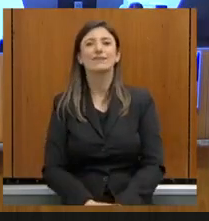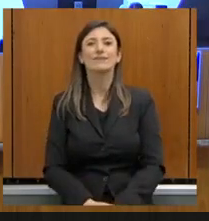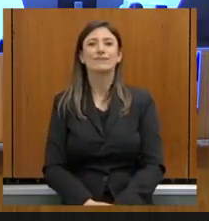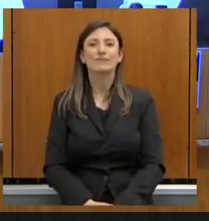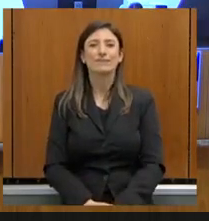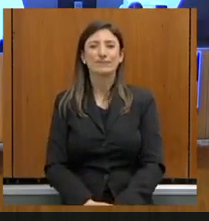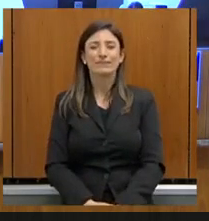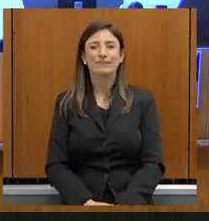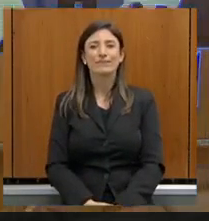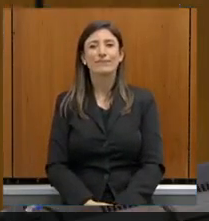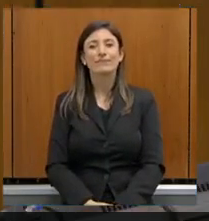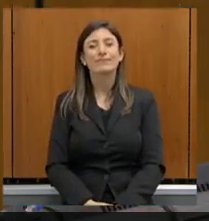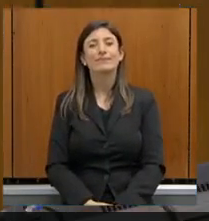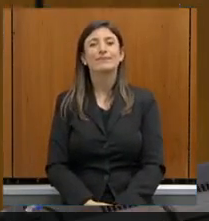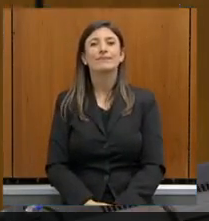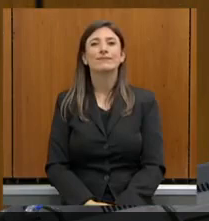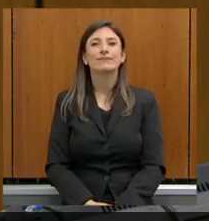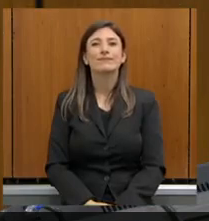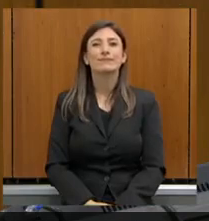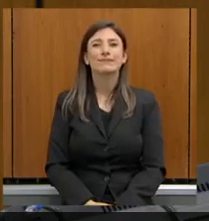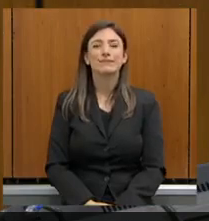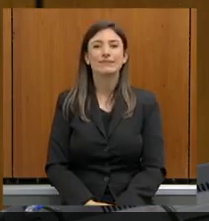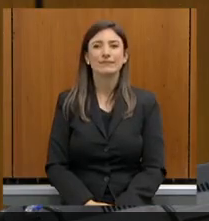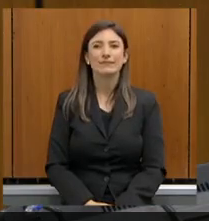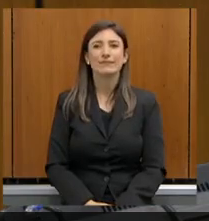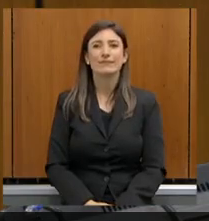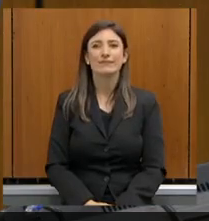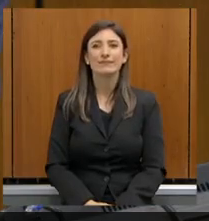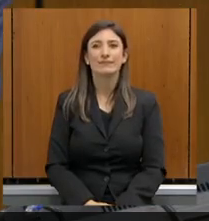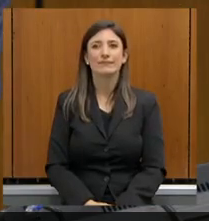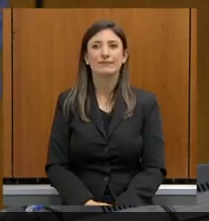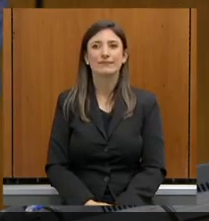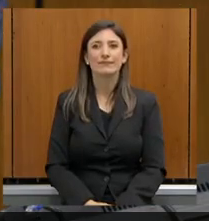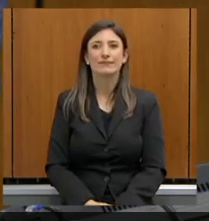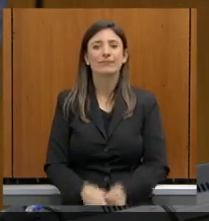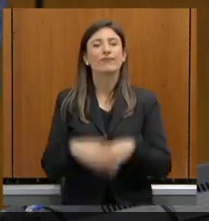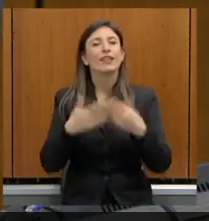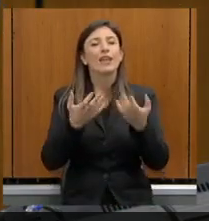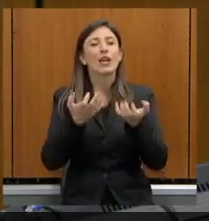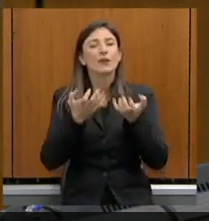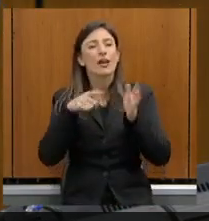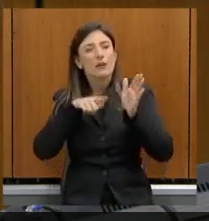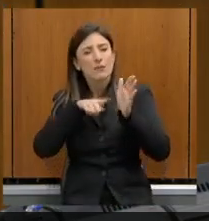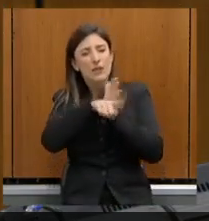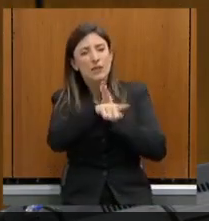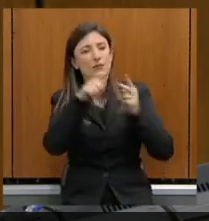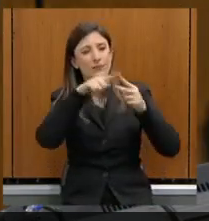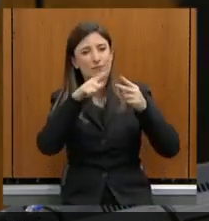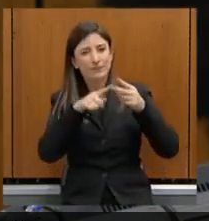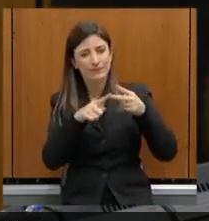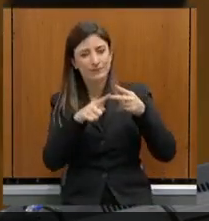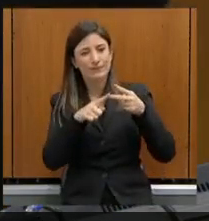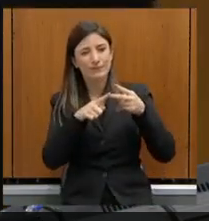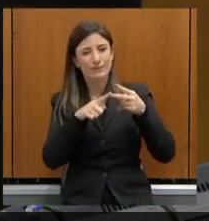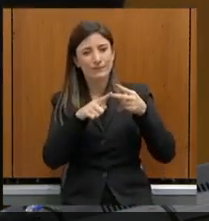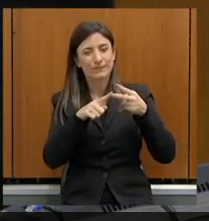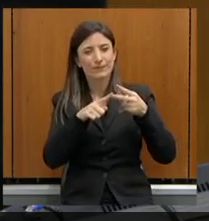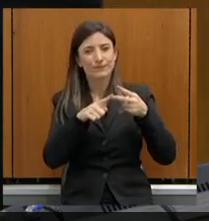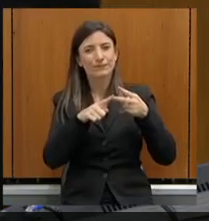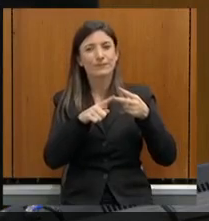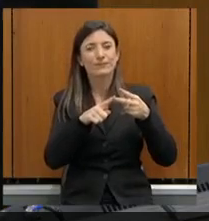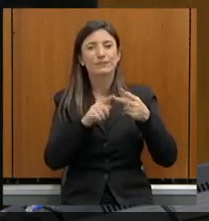fazer aqui para você duas perguntas, porque logo no primeiro